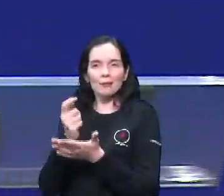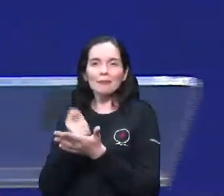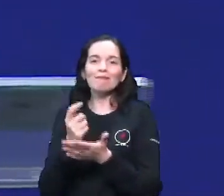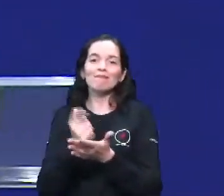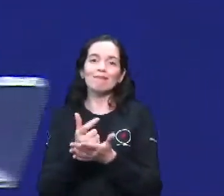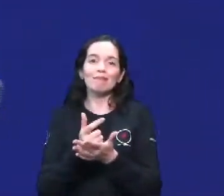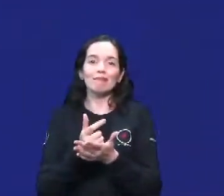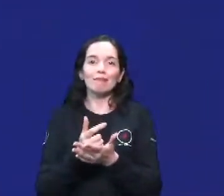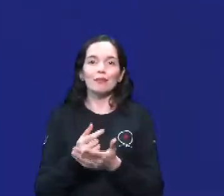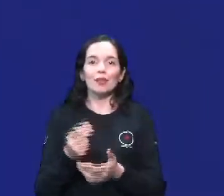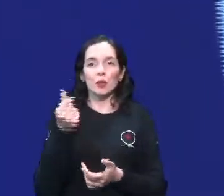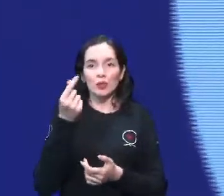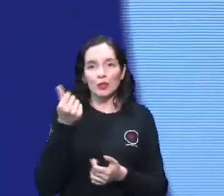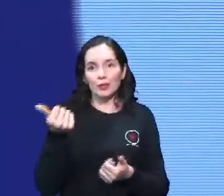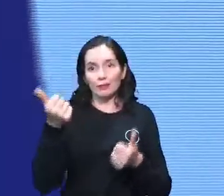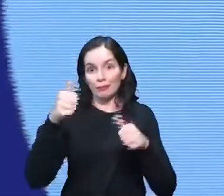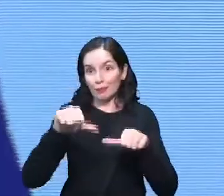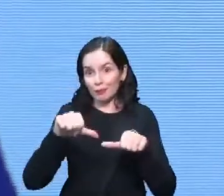vez menos.